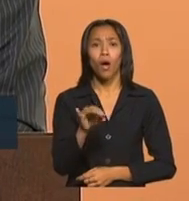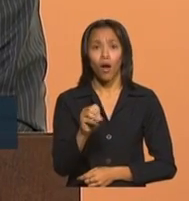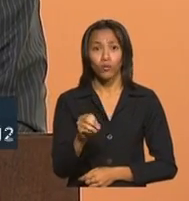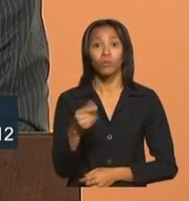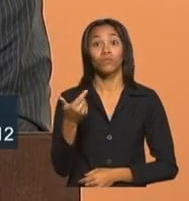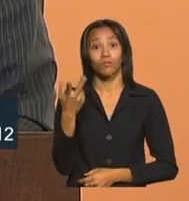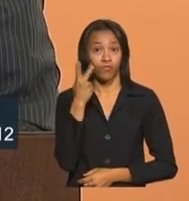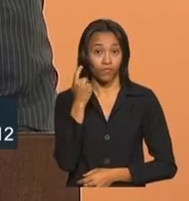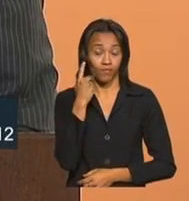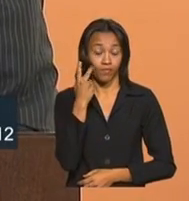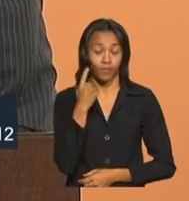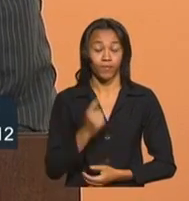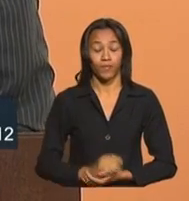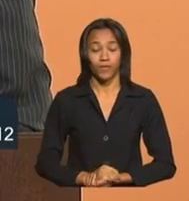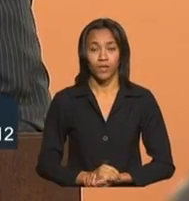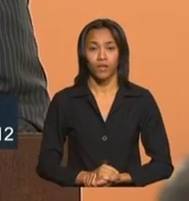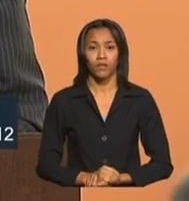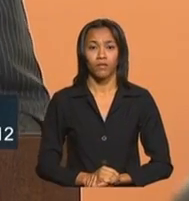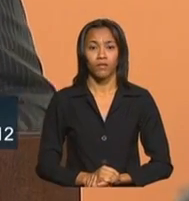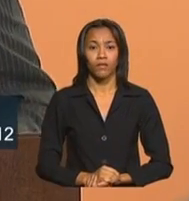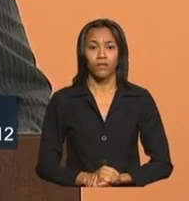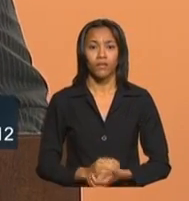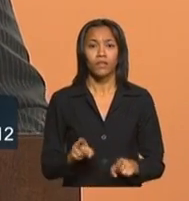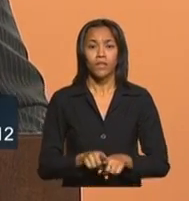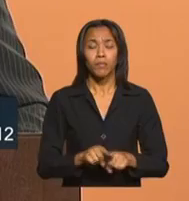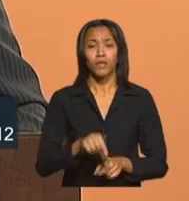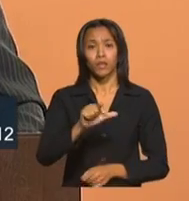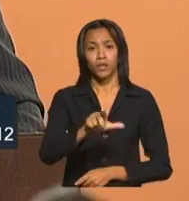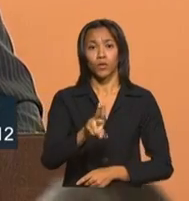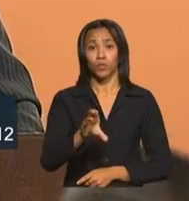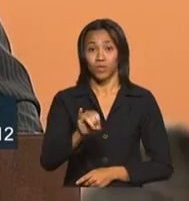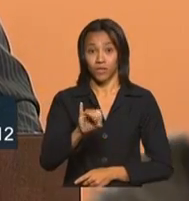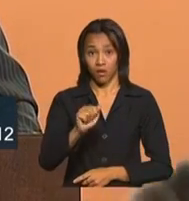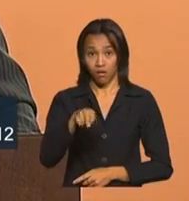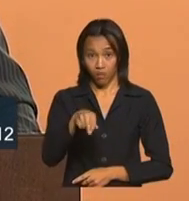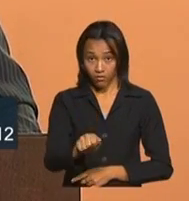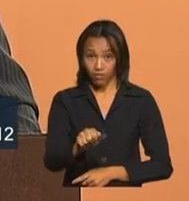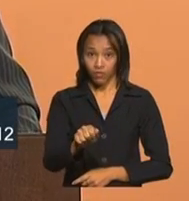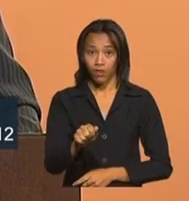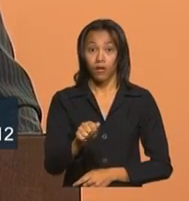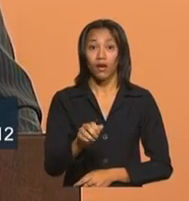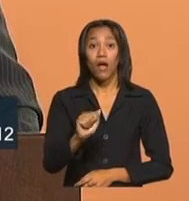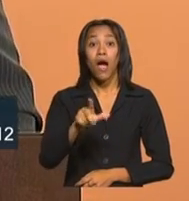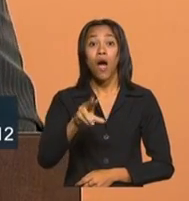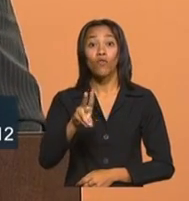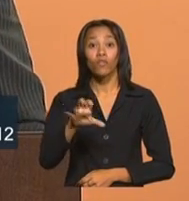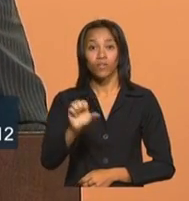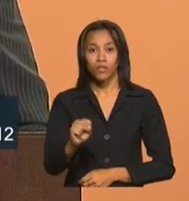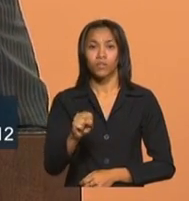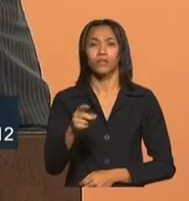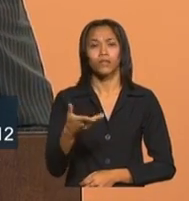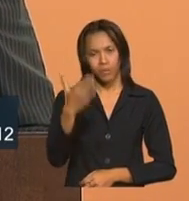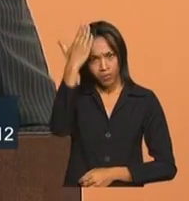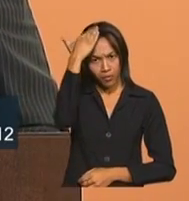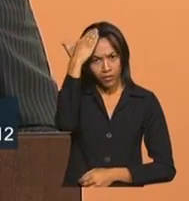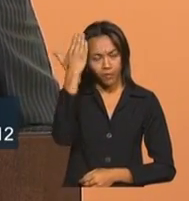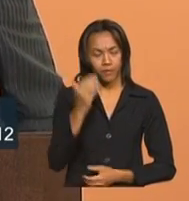do Ceará, e de Luciana Alves da Silva, do Paraná.